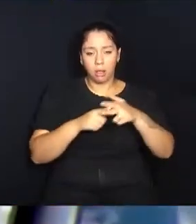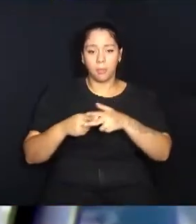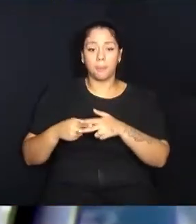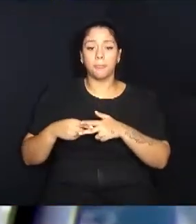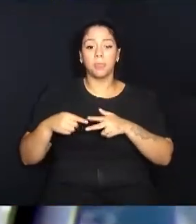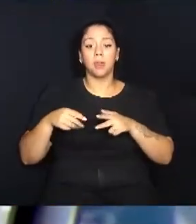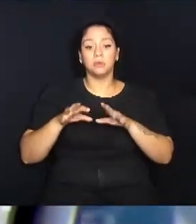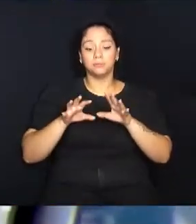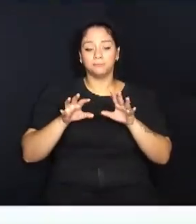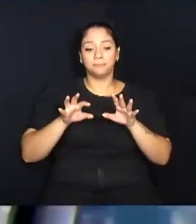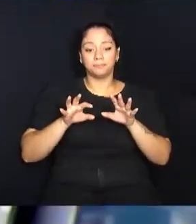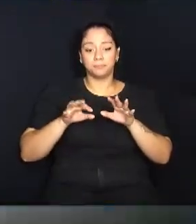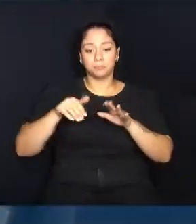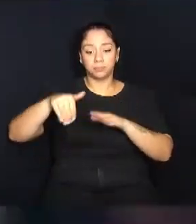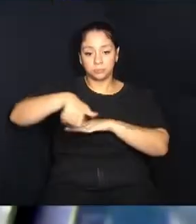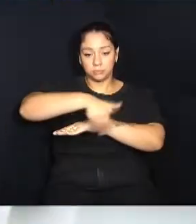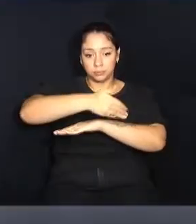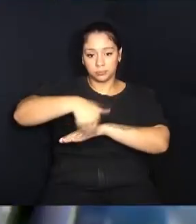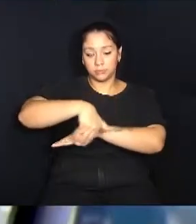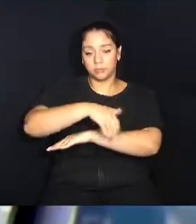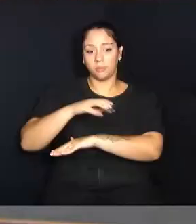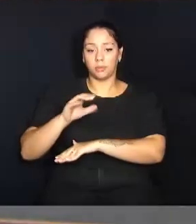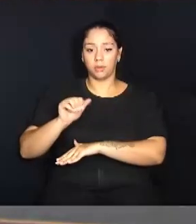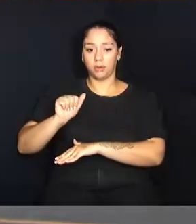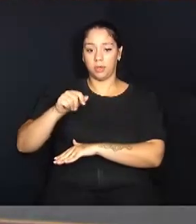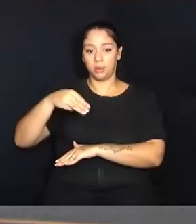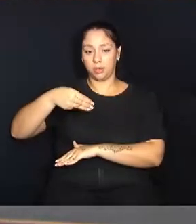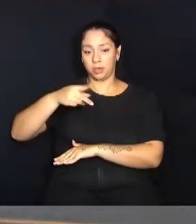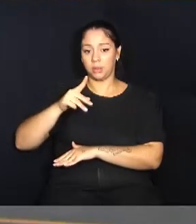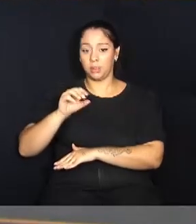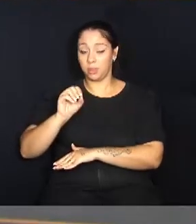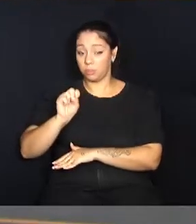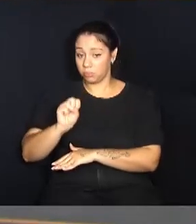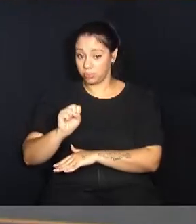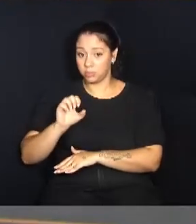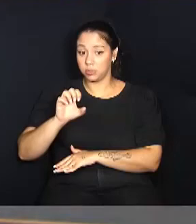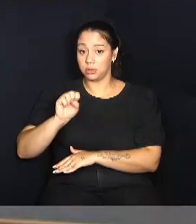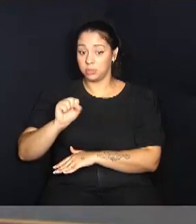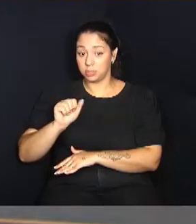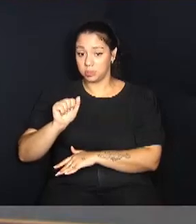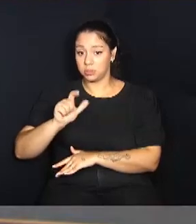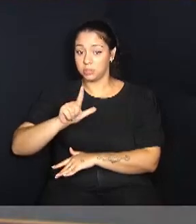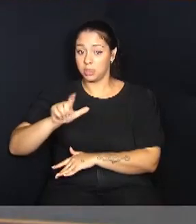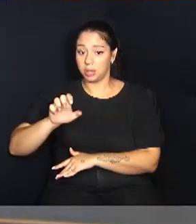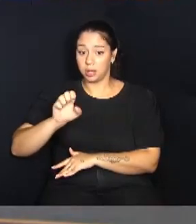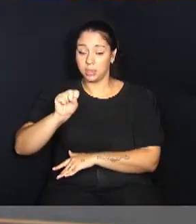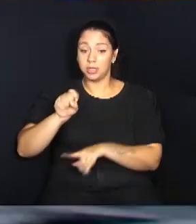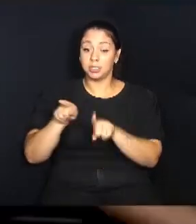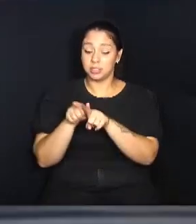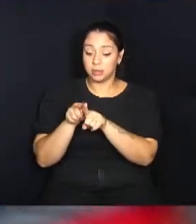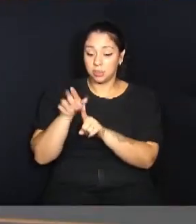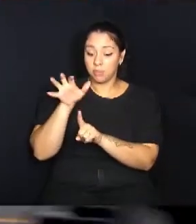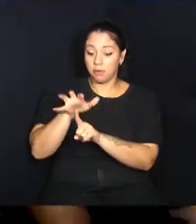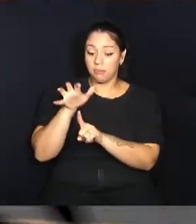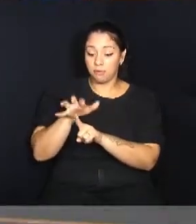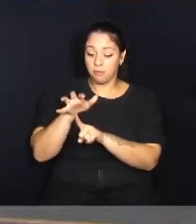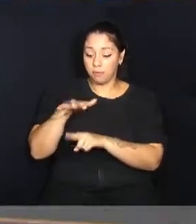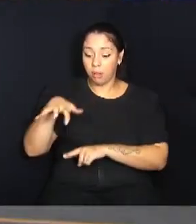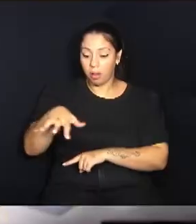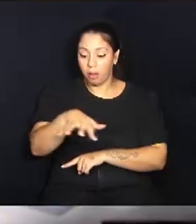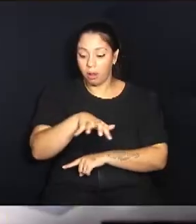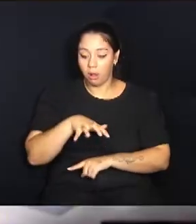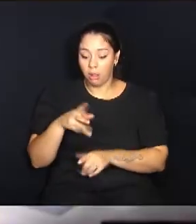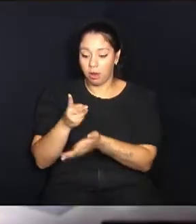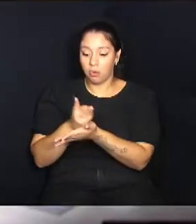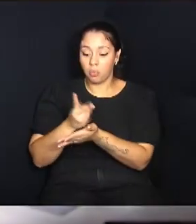Sales e a aprovação do CONDEPAC sobre as intervenções no sítio histórico das fundações da antiga Igreja